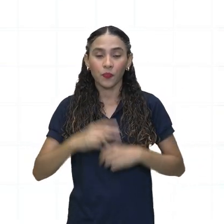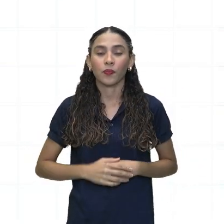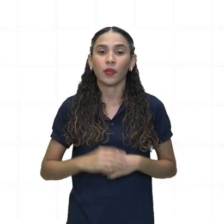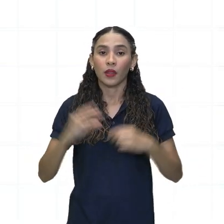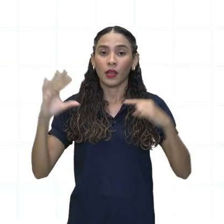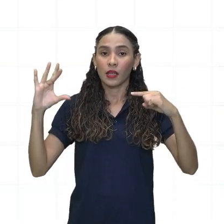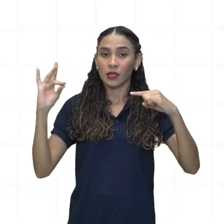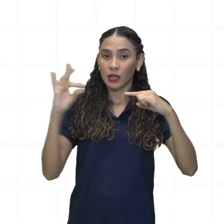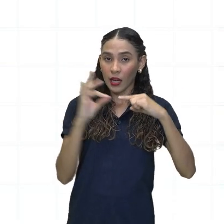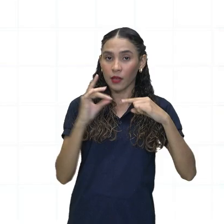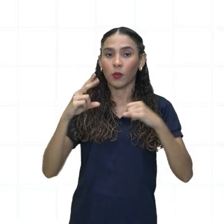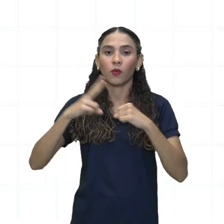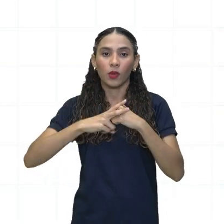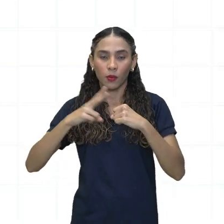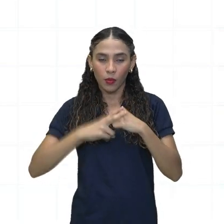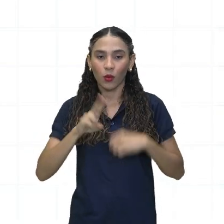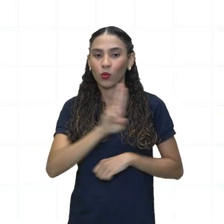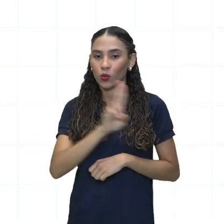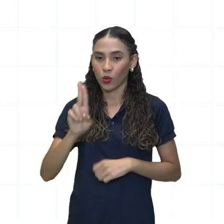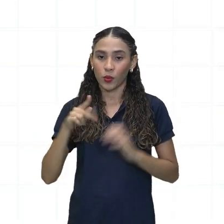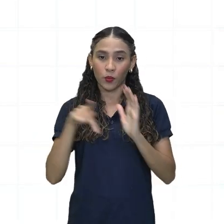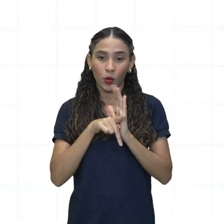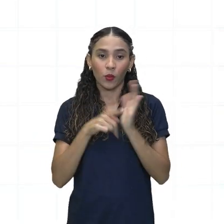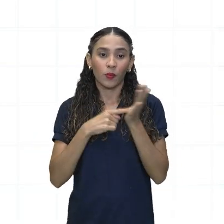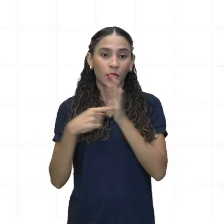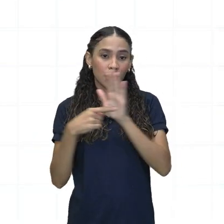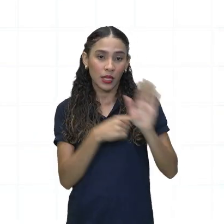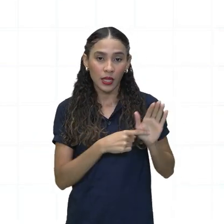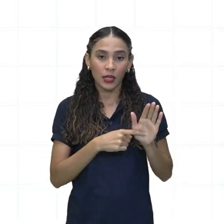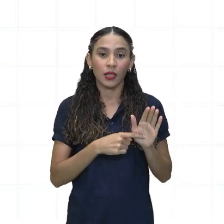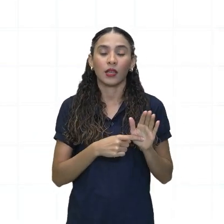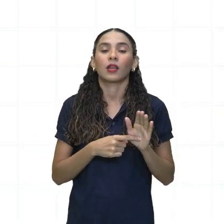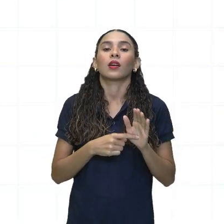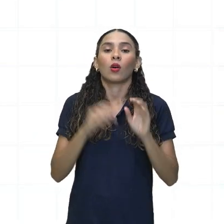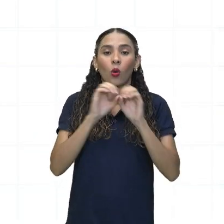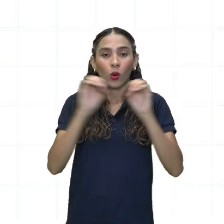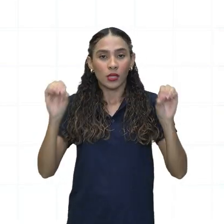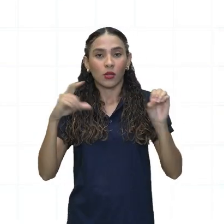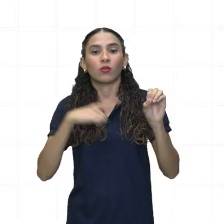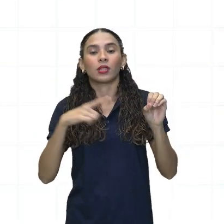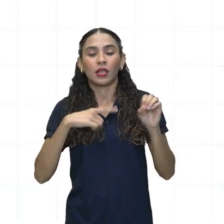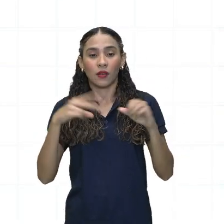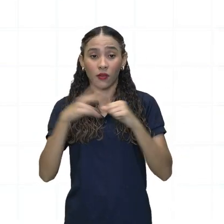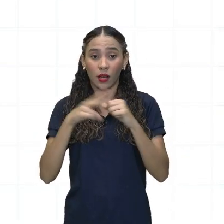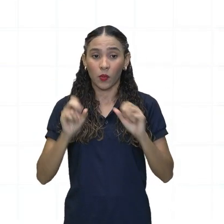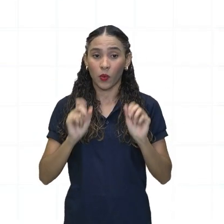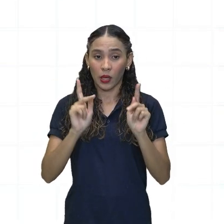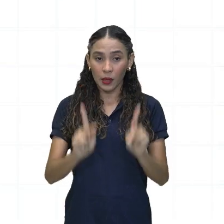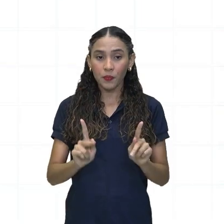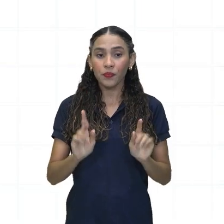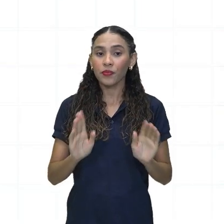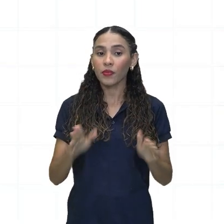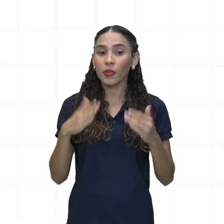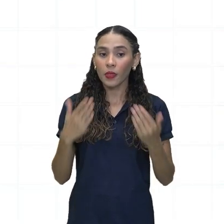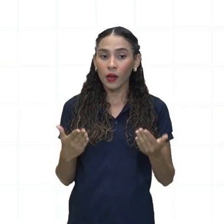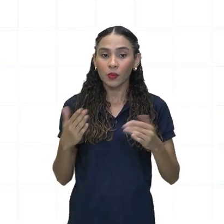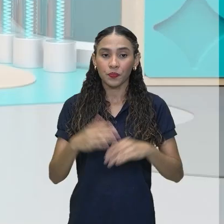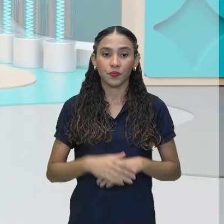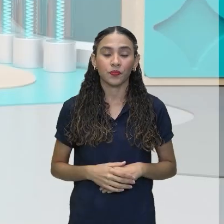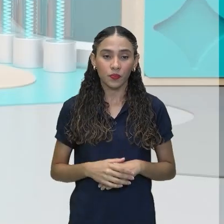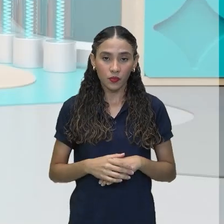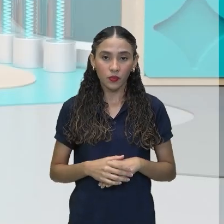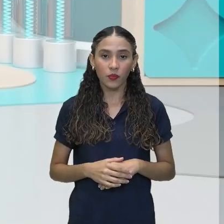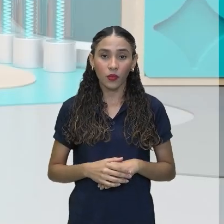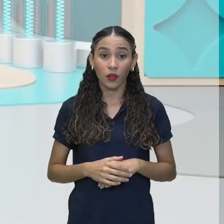sintagma verbal, como o próprio nome já diz, é a parte da oração onde vai estar o verbo, ok? E assim, gente, nesse sentido,